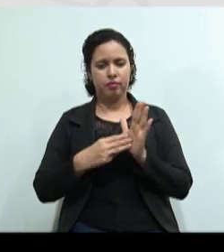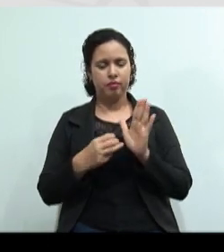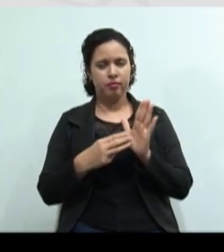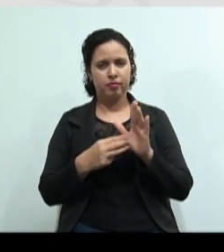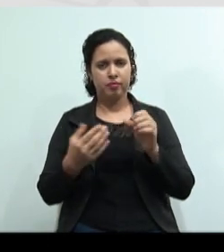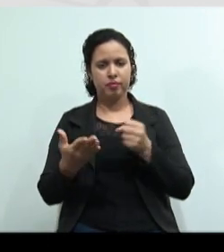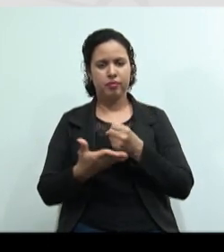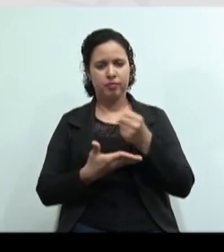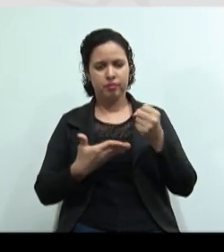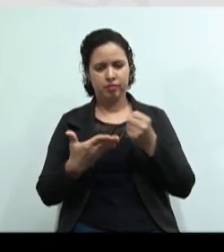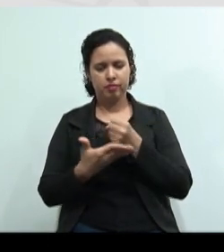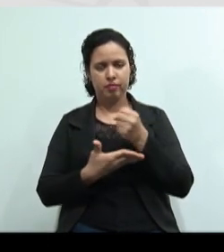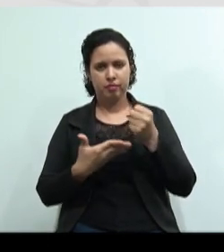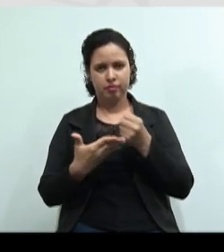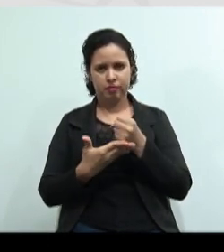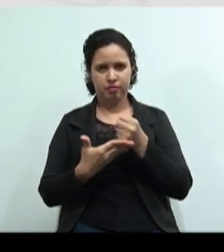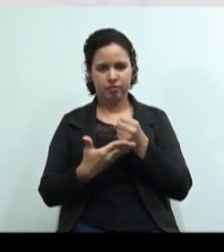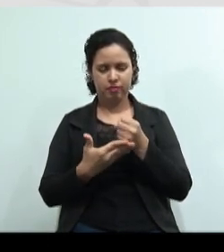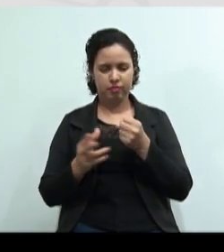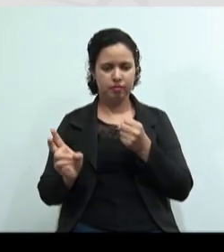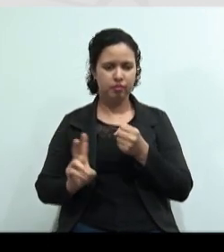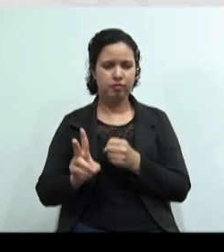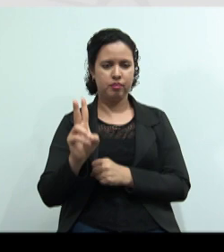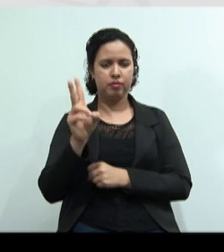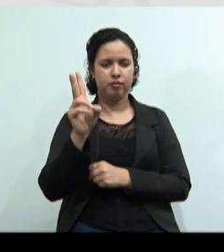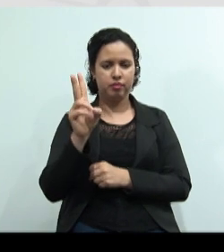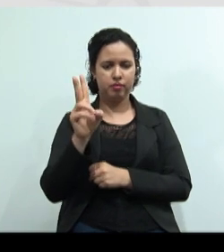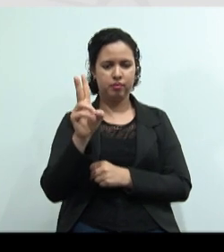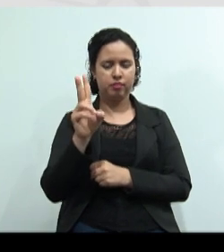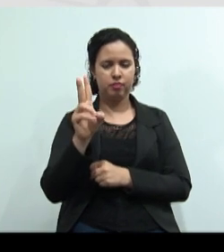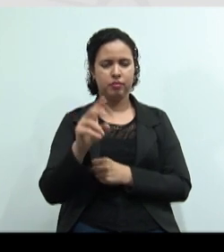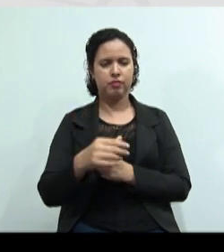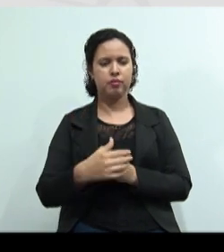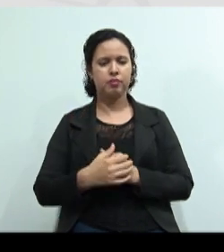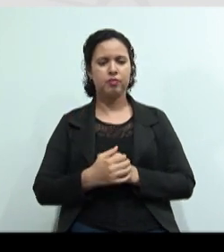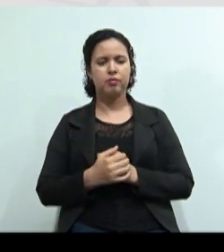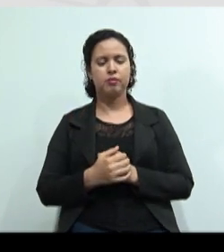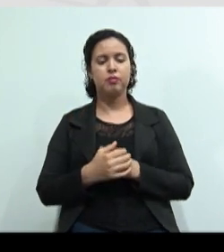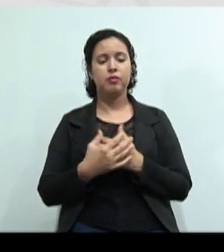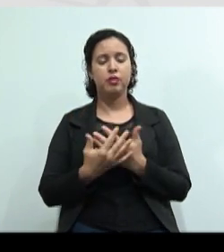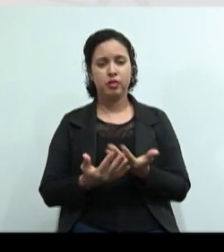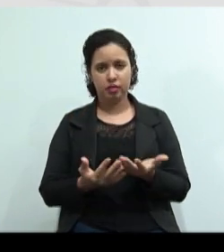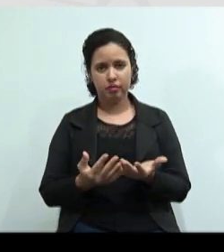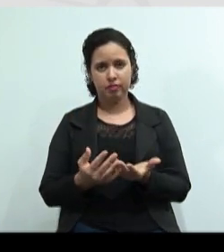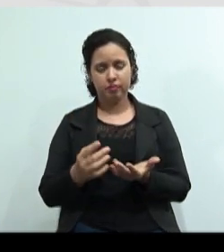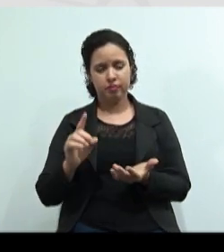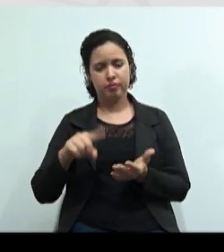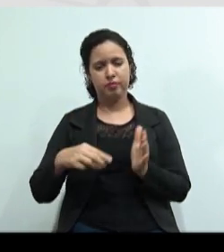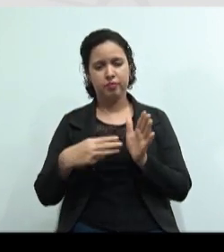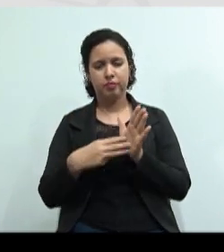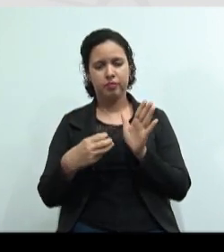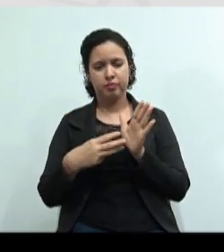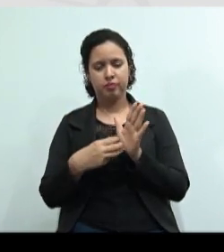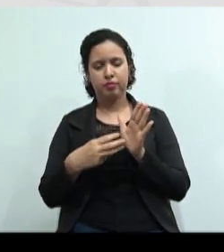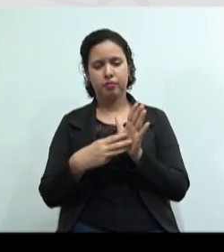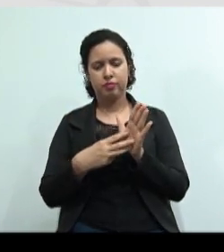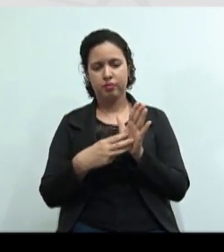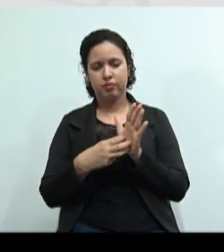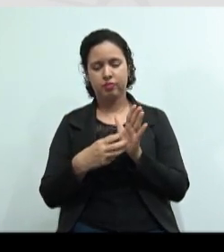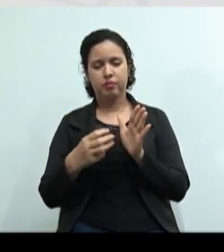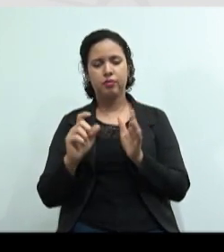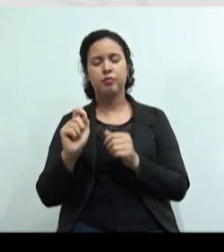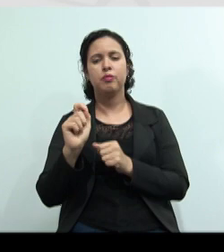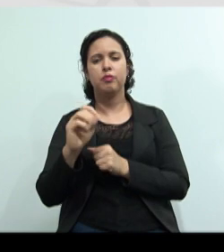baseado no valor percebido pelo consumidor, como já havíamos abordado. Nesse método, a cooperativa / empresa